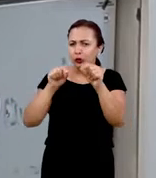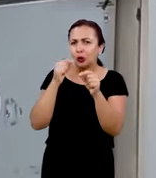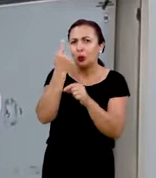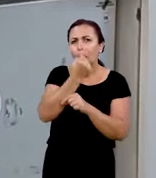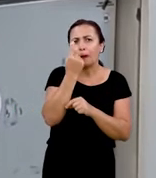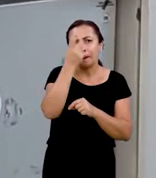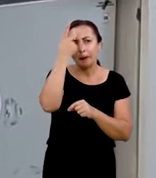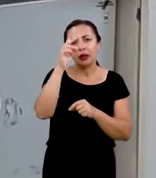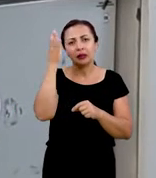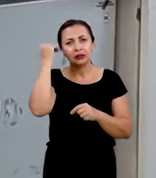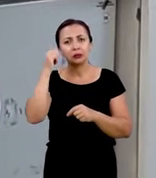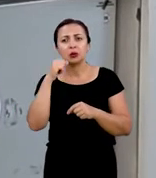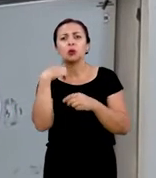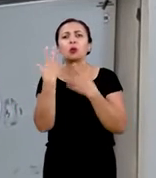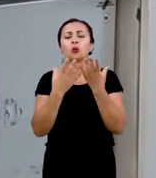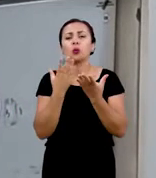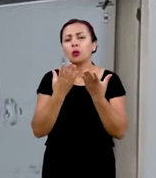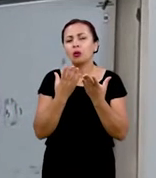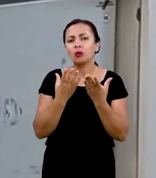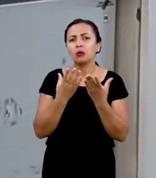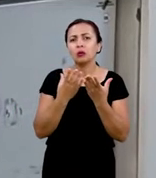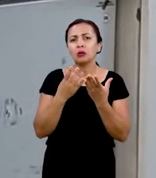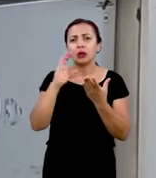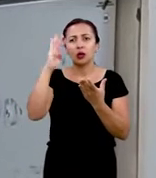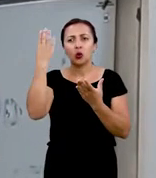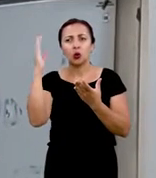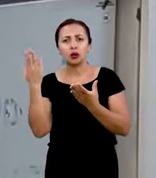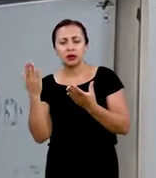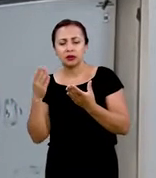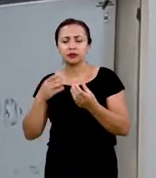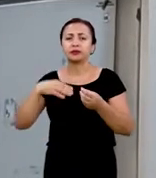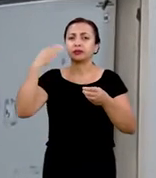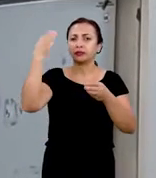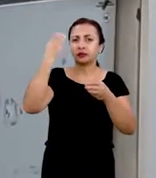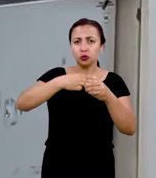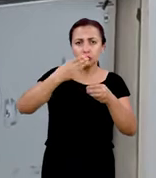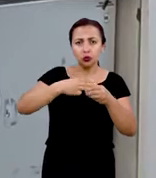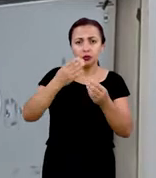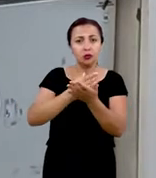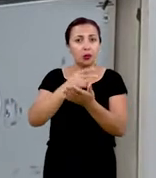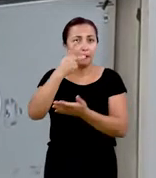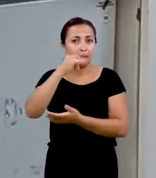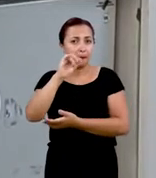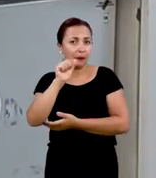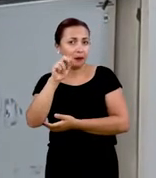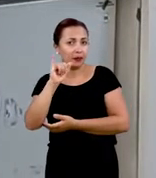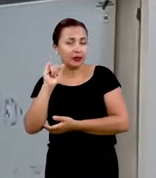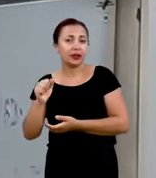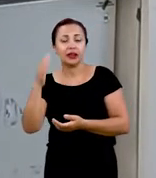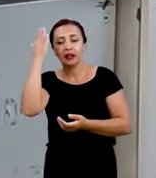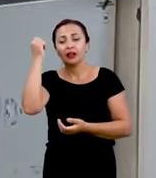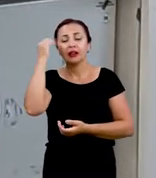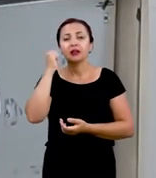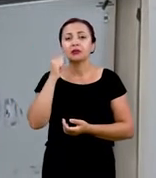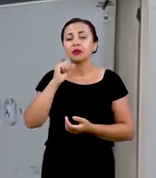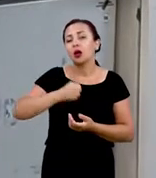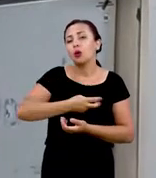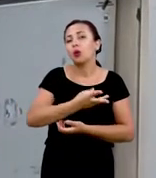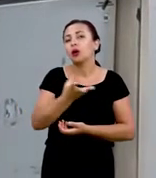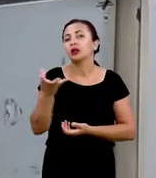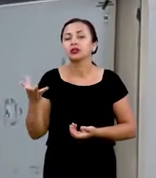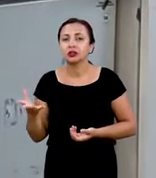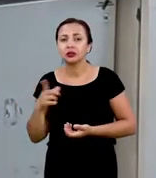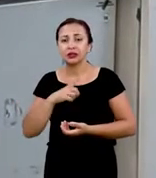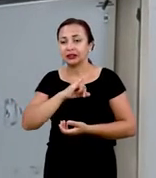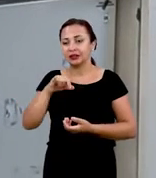é a fauna entomológica que existe em alguns municípios do Piauí e saber a questão do quantitativo,